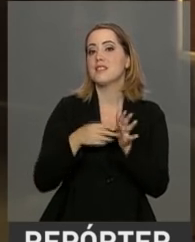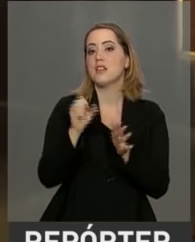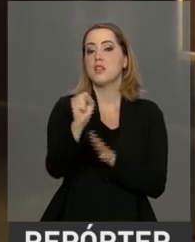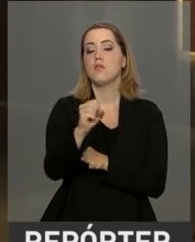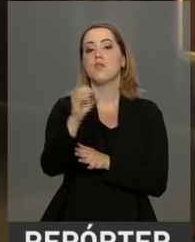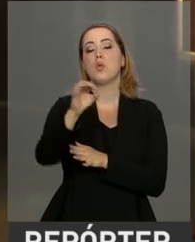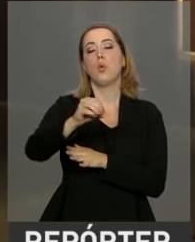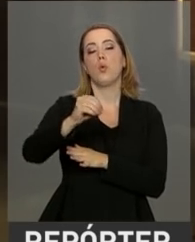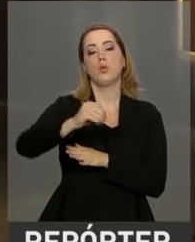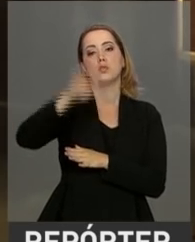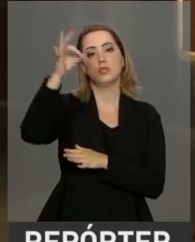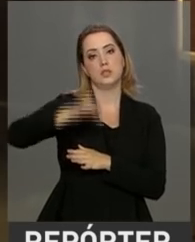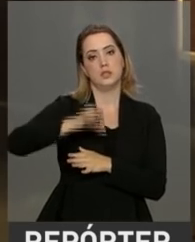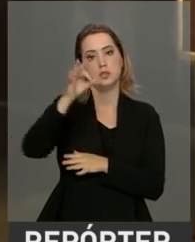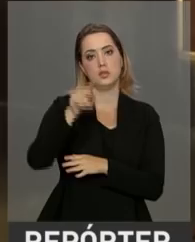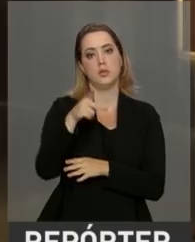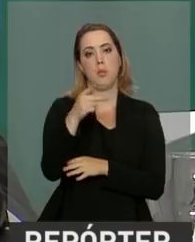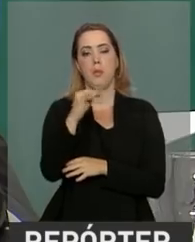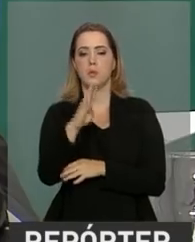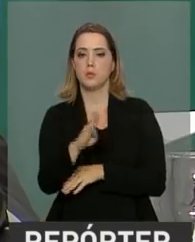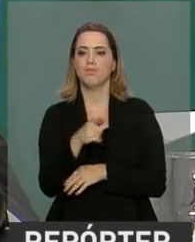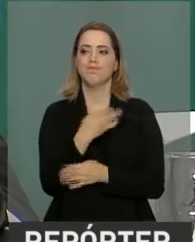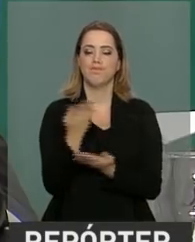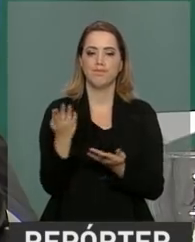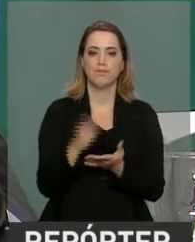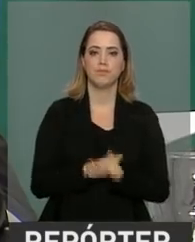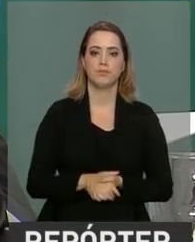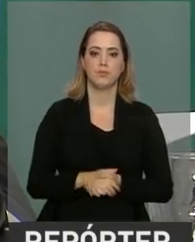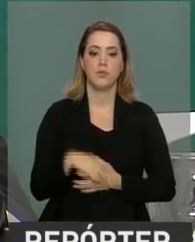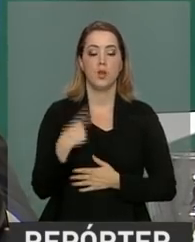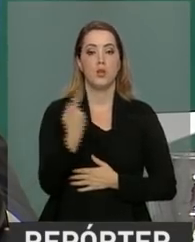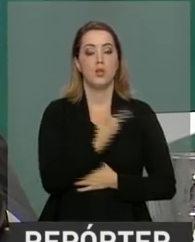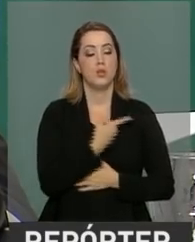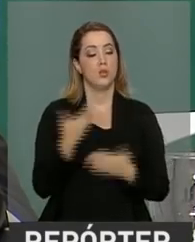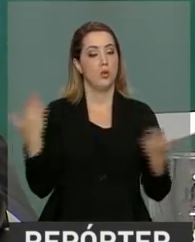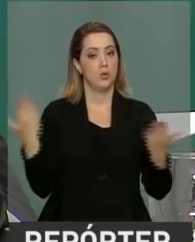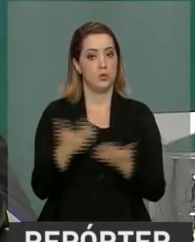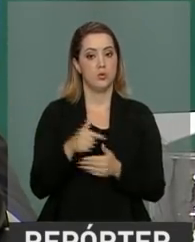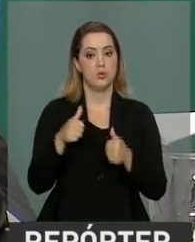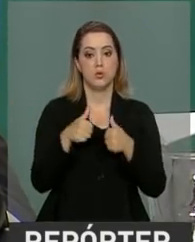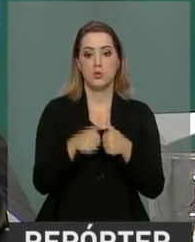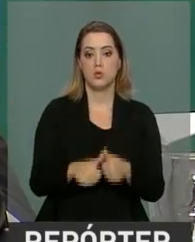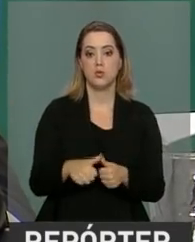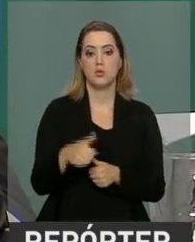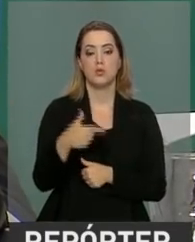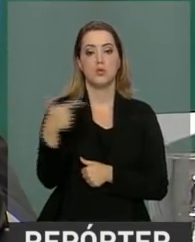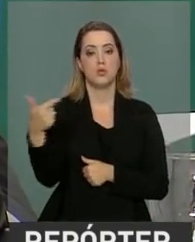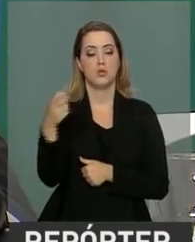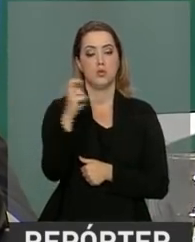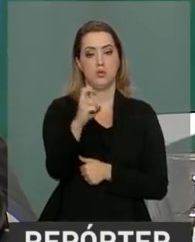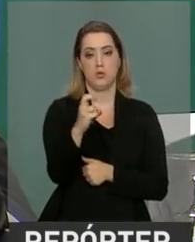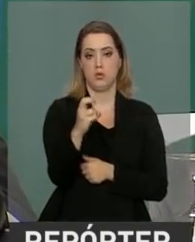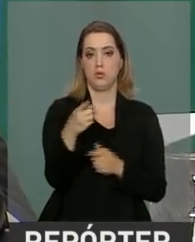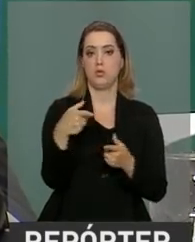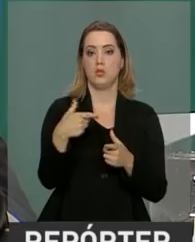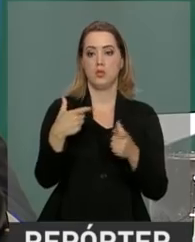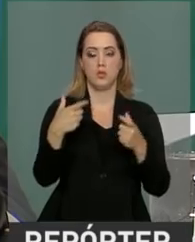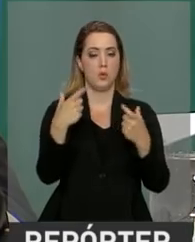de 80% do PIB desses países. Ocupamos a posição de 25º